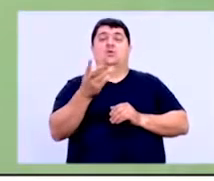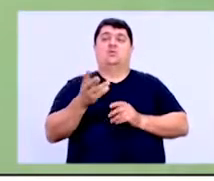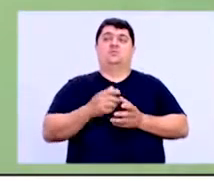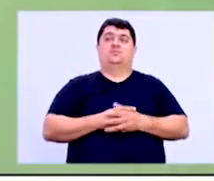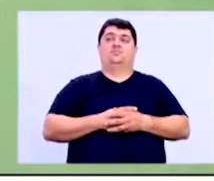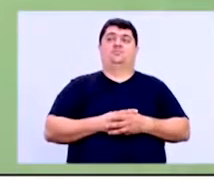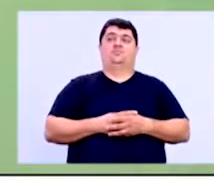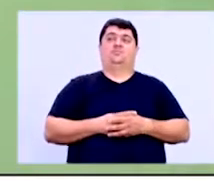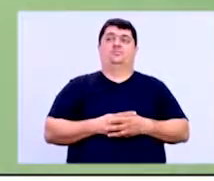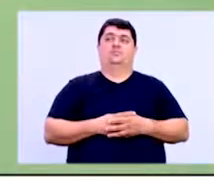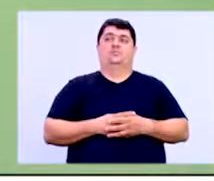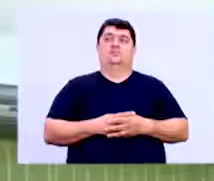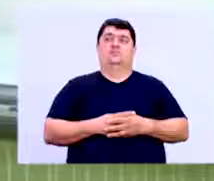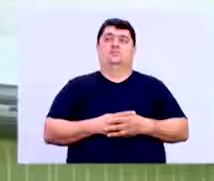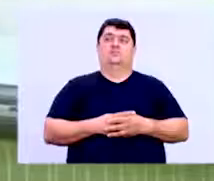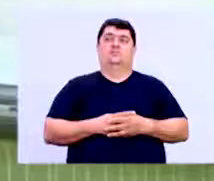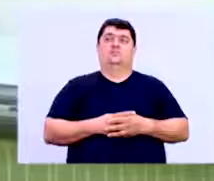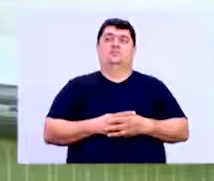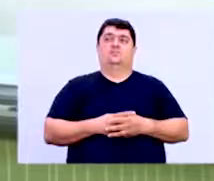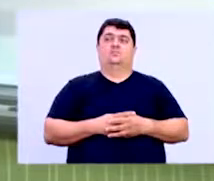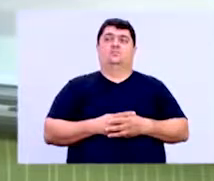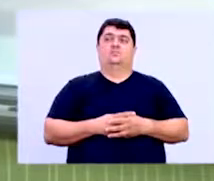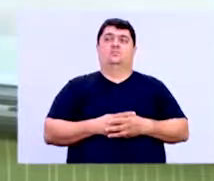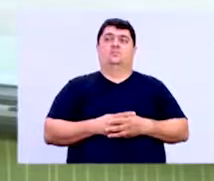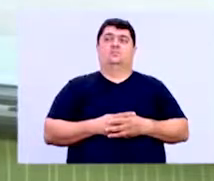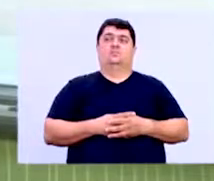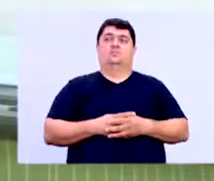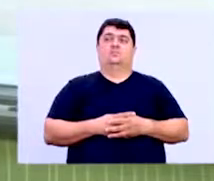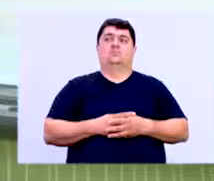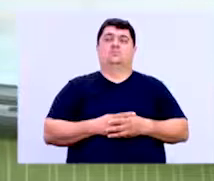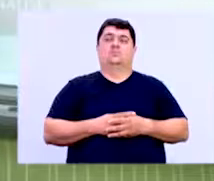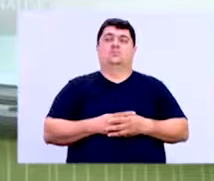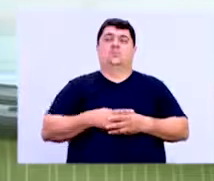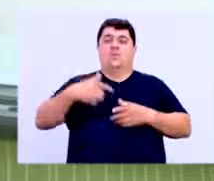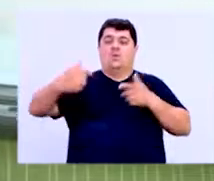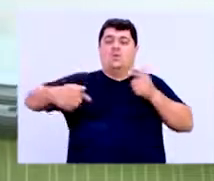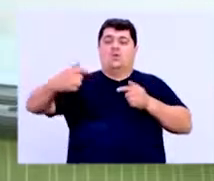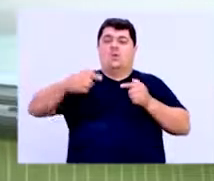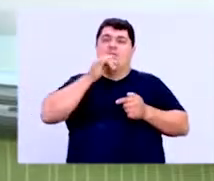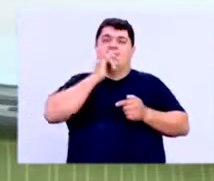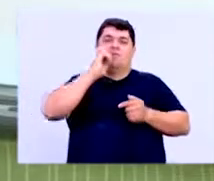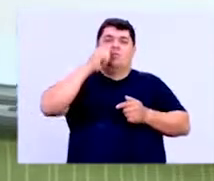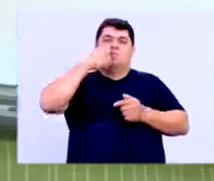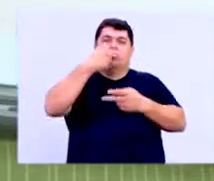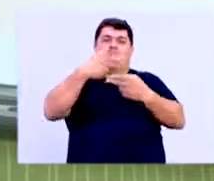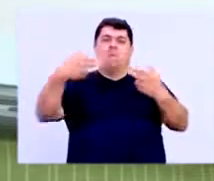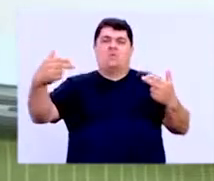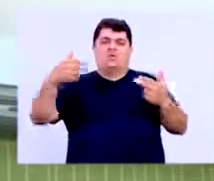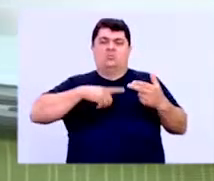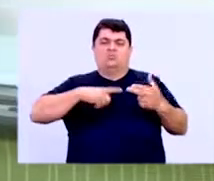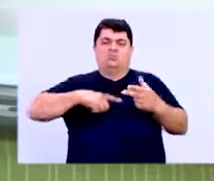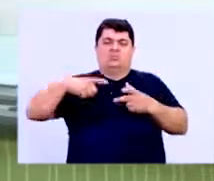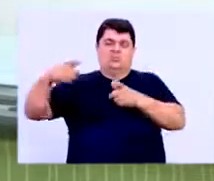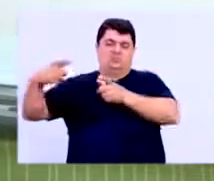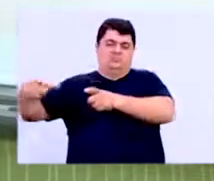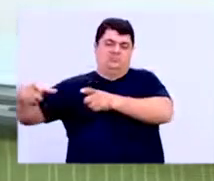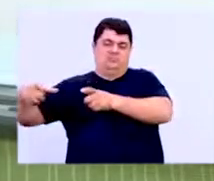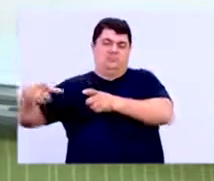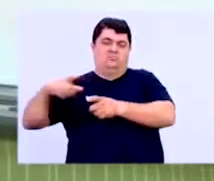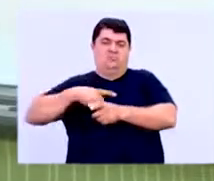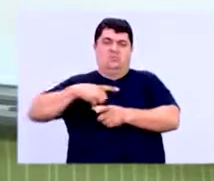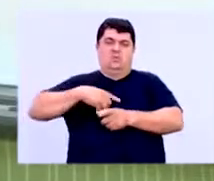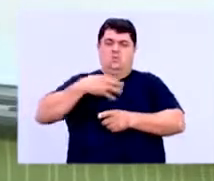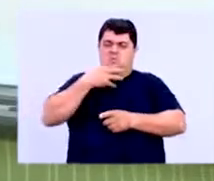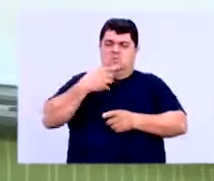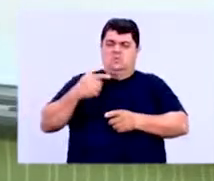tela. Vamos lá. Na concorrência, eu tenho uma padaria, abri uma padaria em um determinado local, não tenho um conhecimento